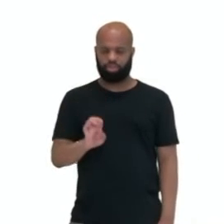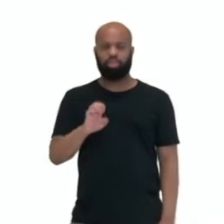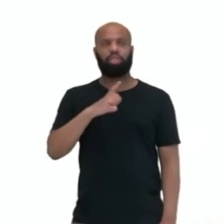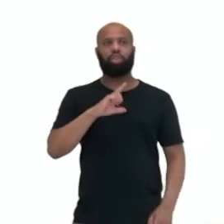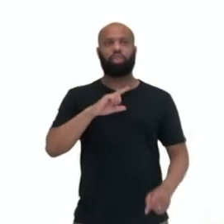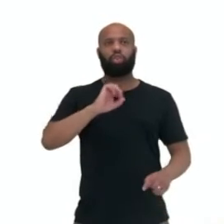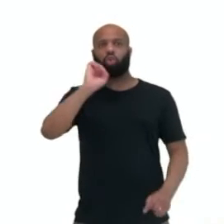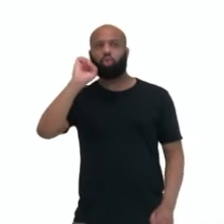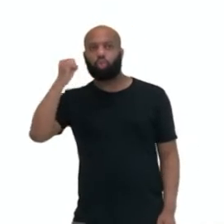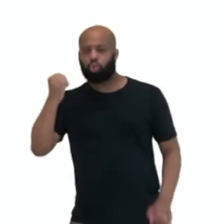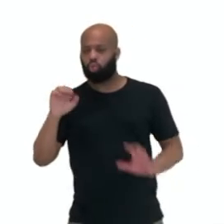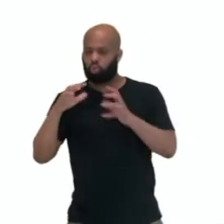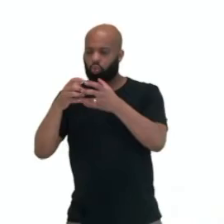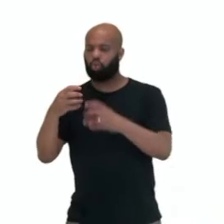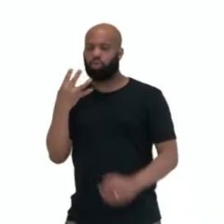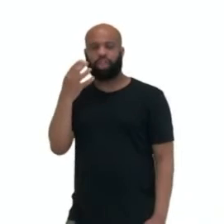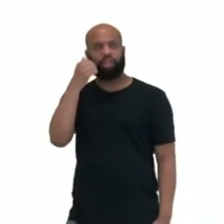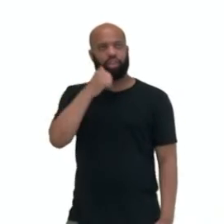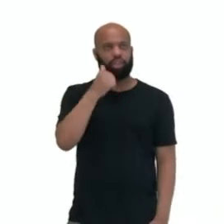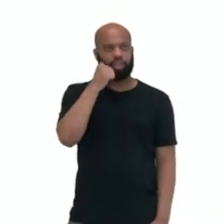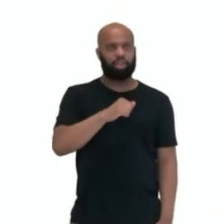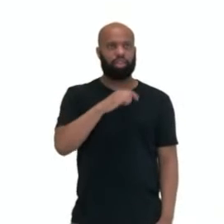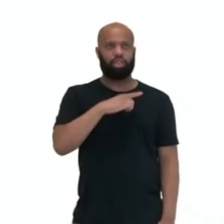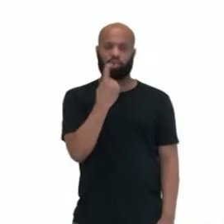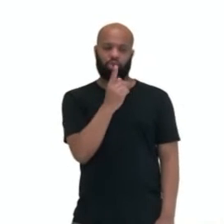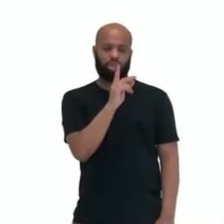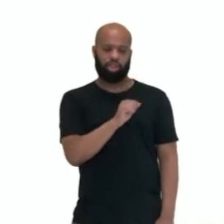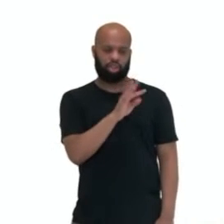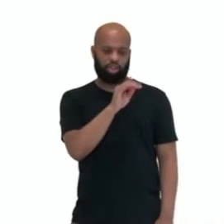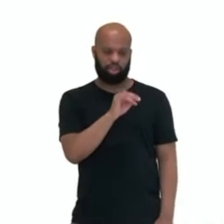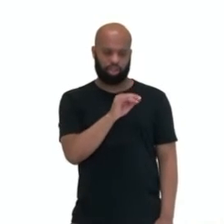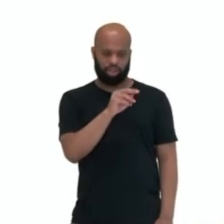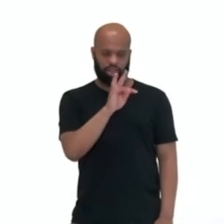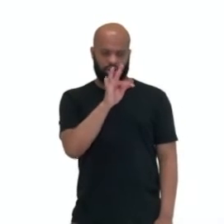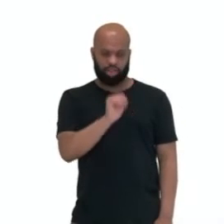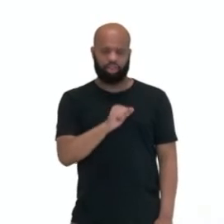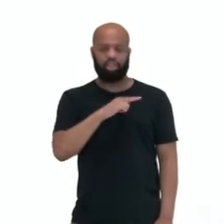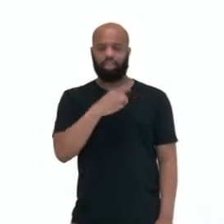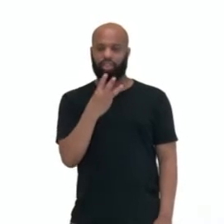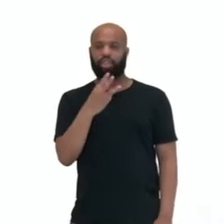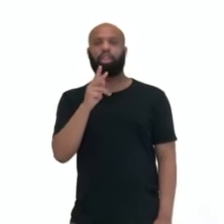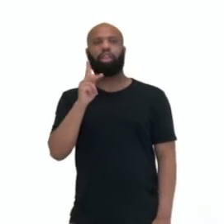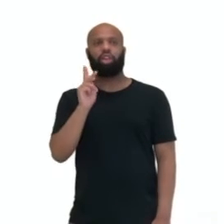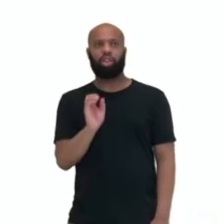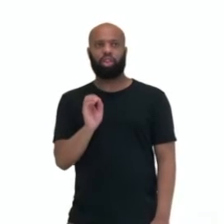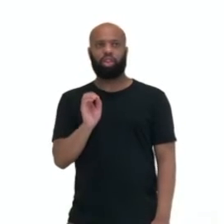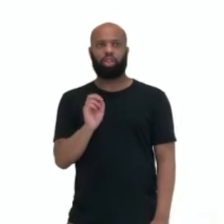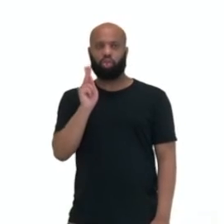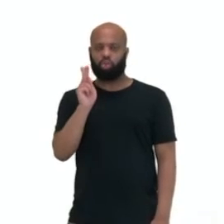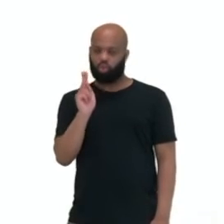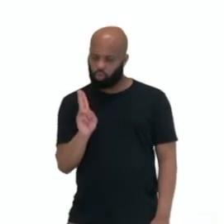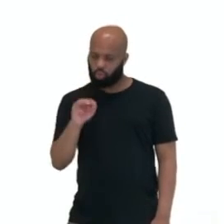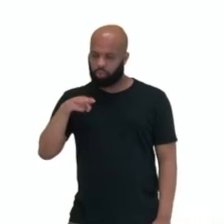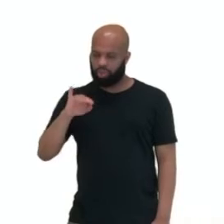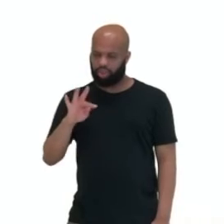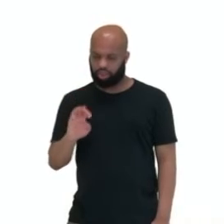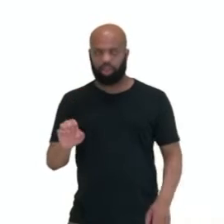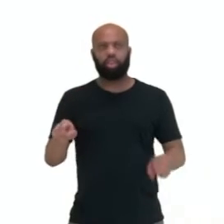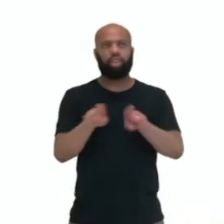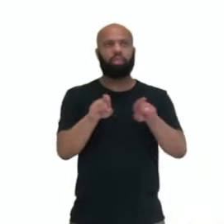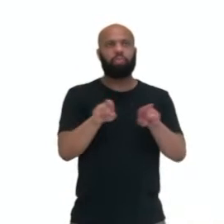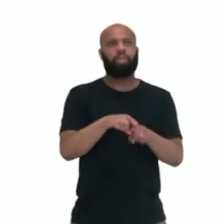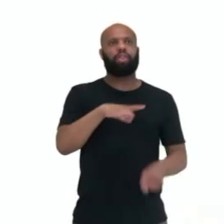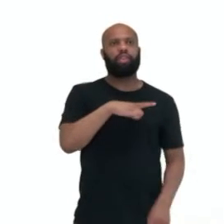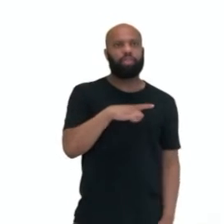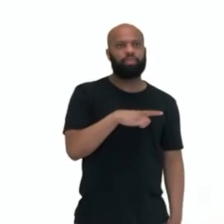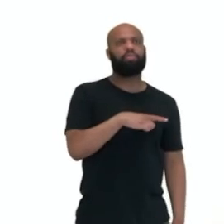Foram 4 femininas, uma de kata e 3 de kumite, e 4 masculinas, uma de kata e também 3 de kumite. Aqui, a gente